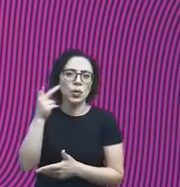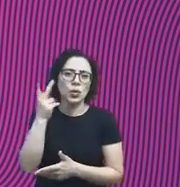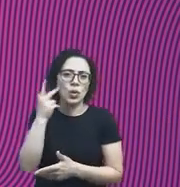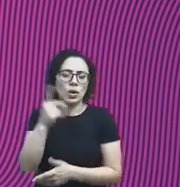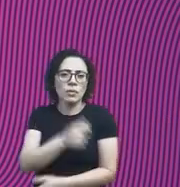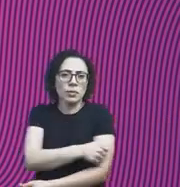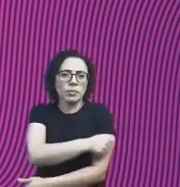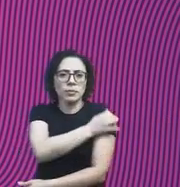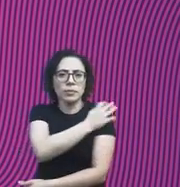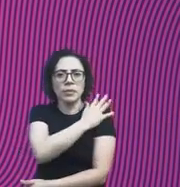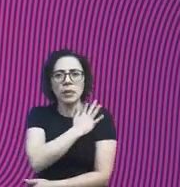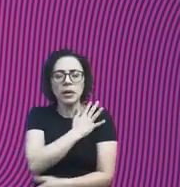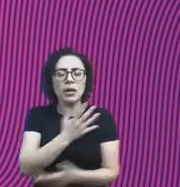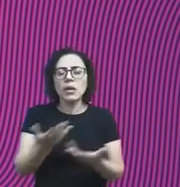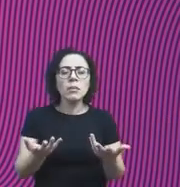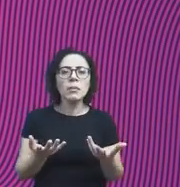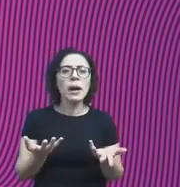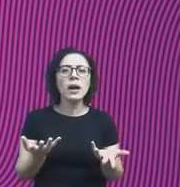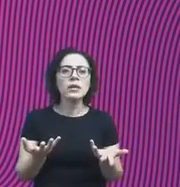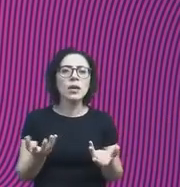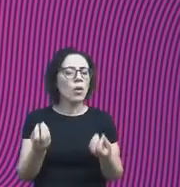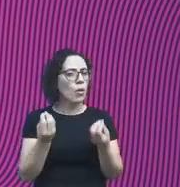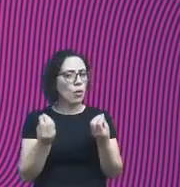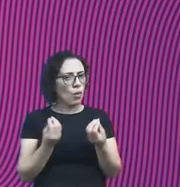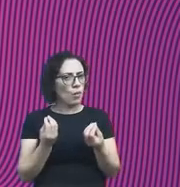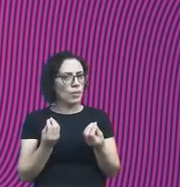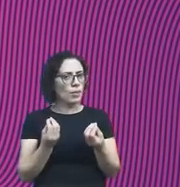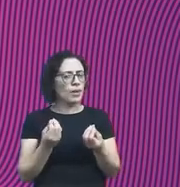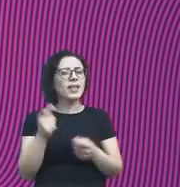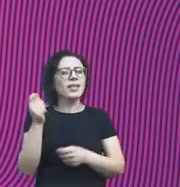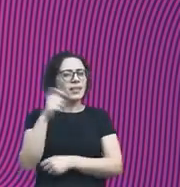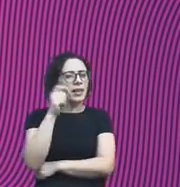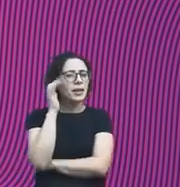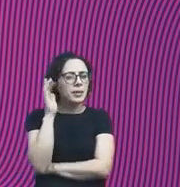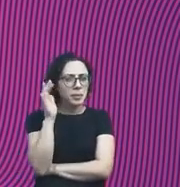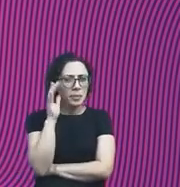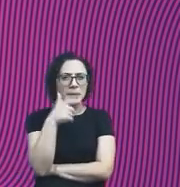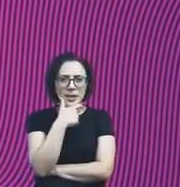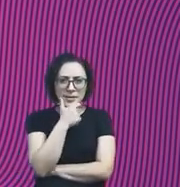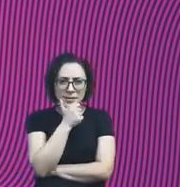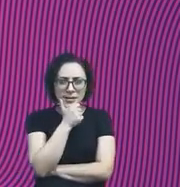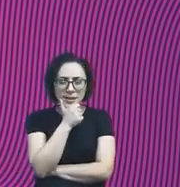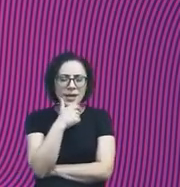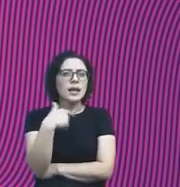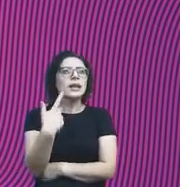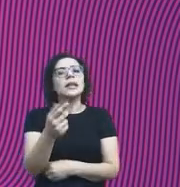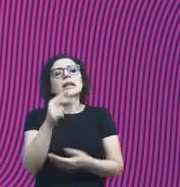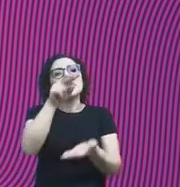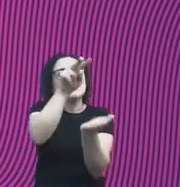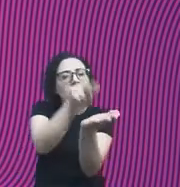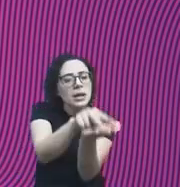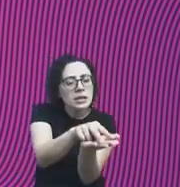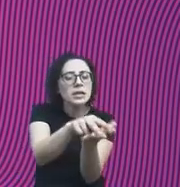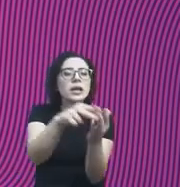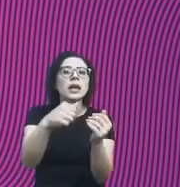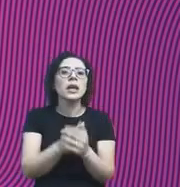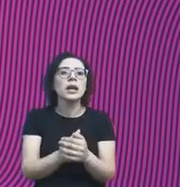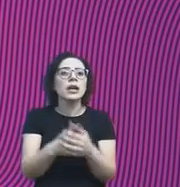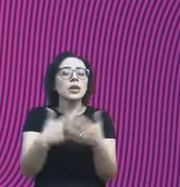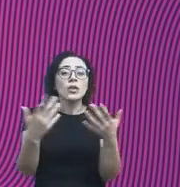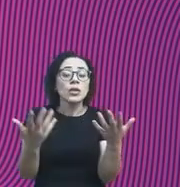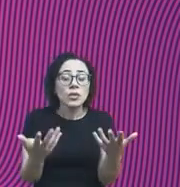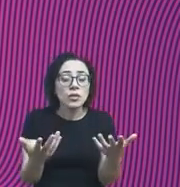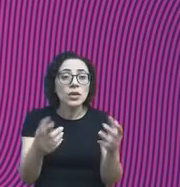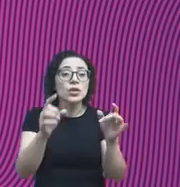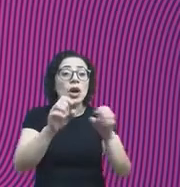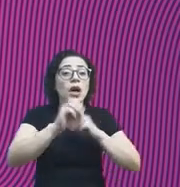Então, você não consegue imaginar que você vai pegar um paciente, colocar numa sala de aula, você não vai conseguir. Não, isso não vai